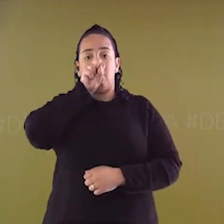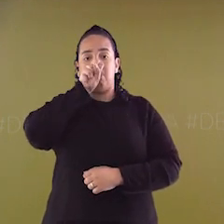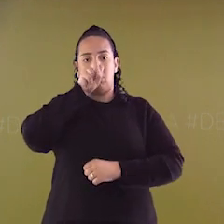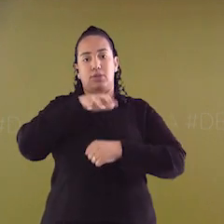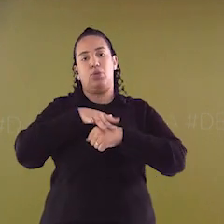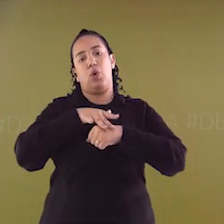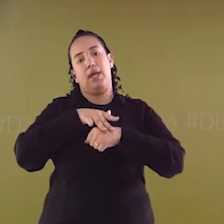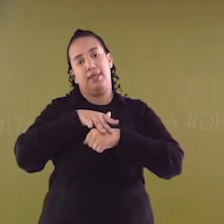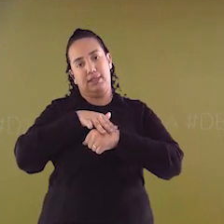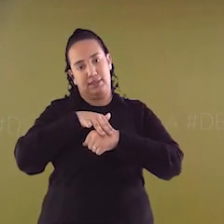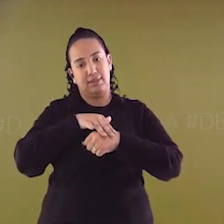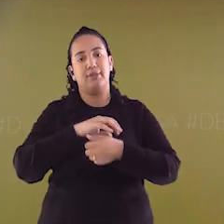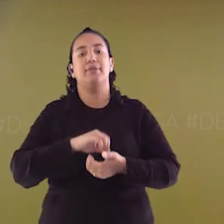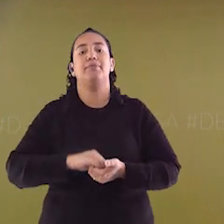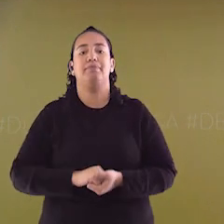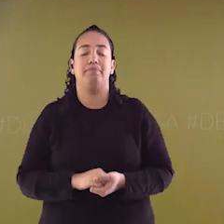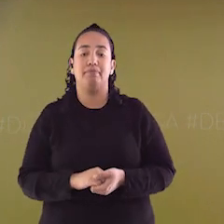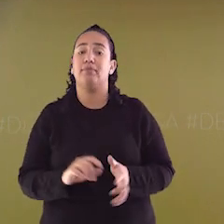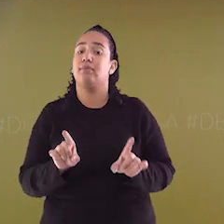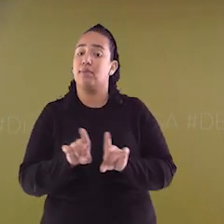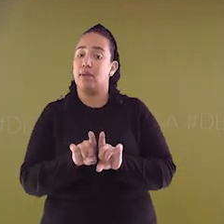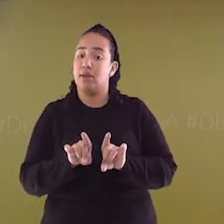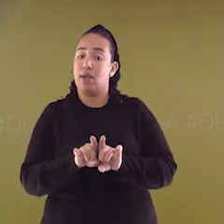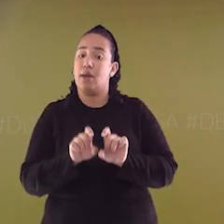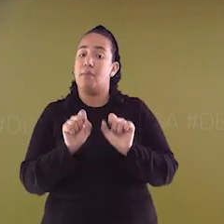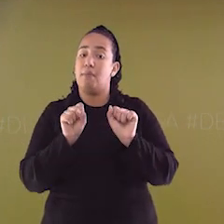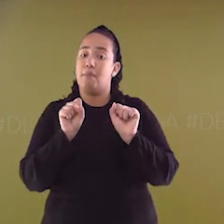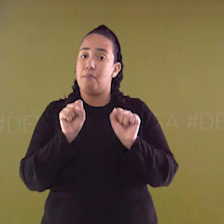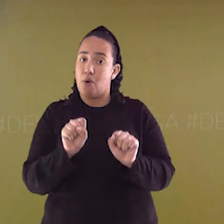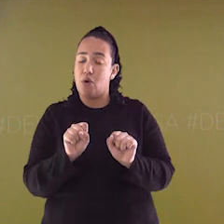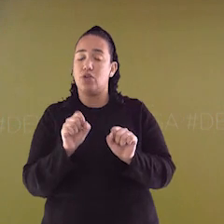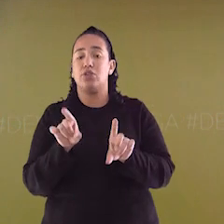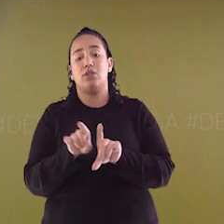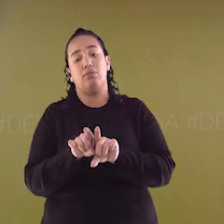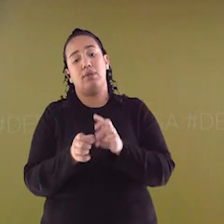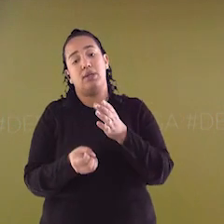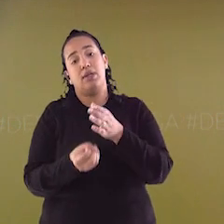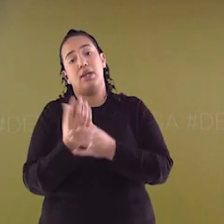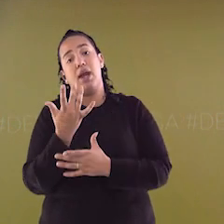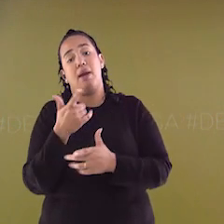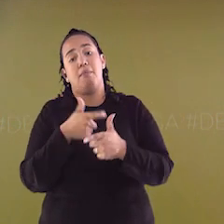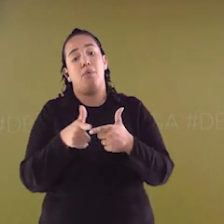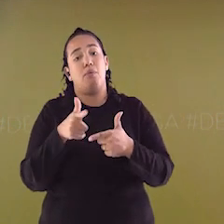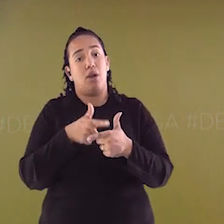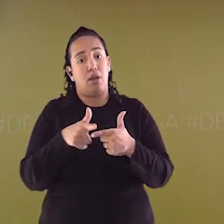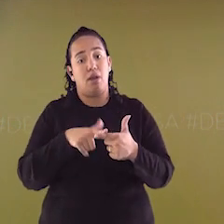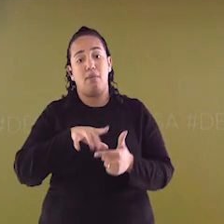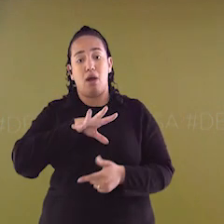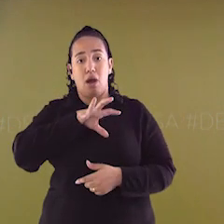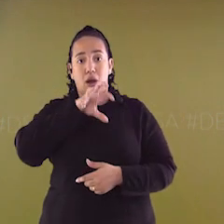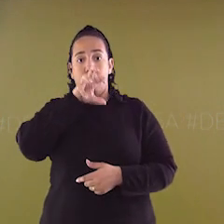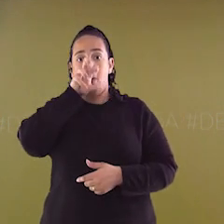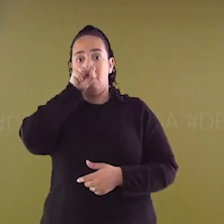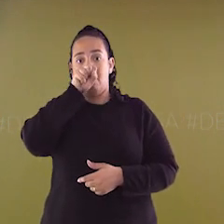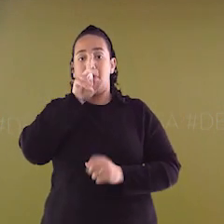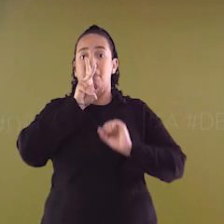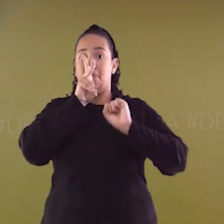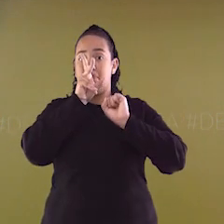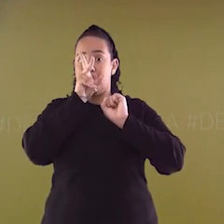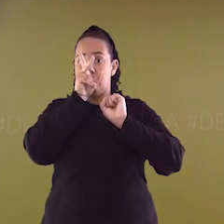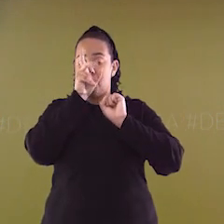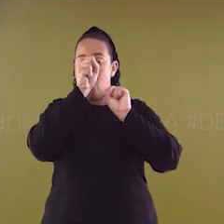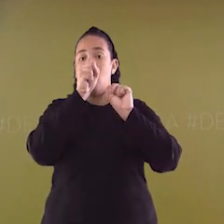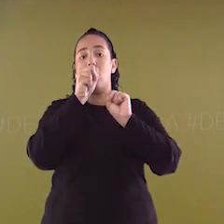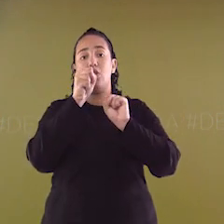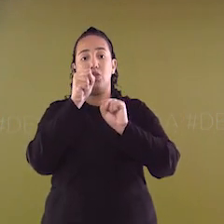ter doenças respiratórias, além do surgimento e o agravamento de problemas respiratórios